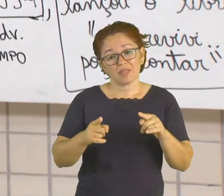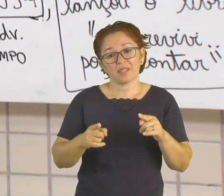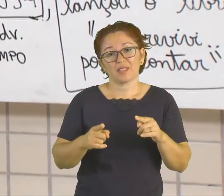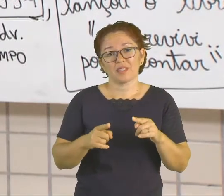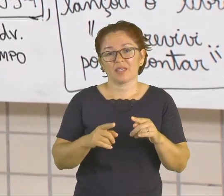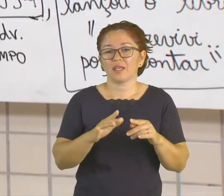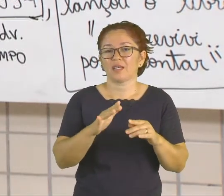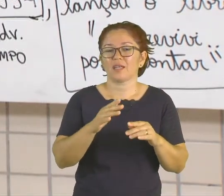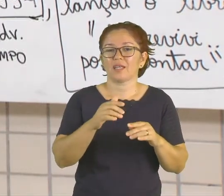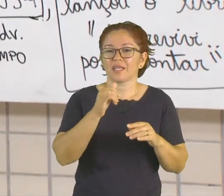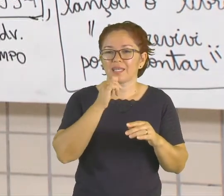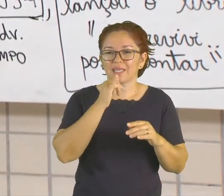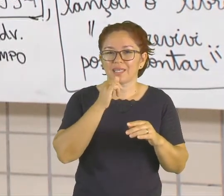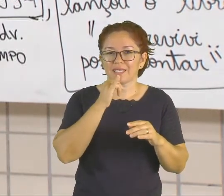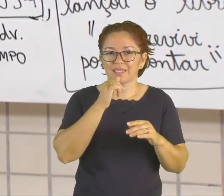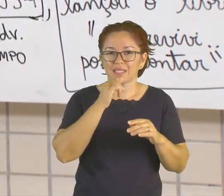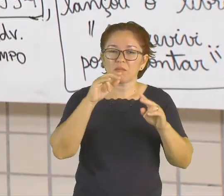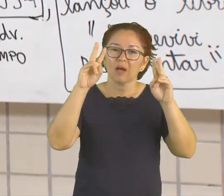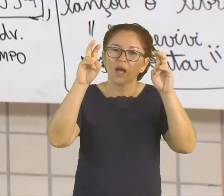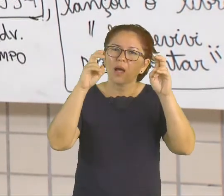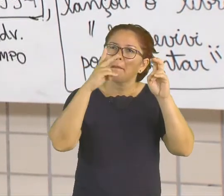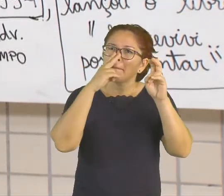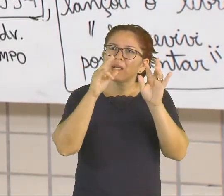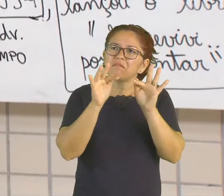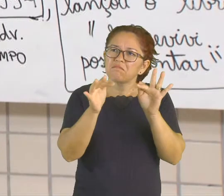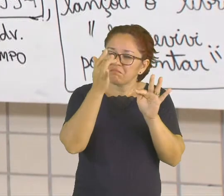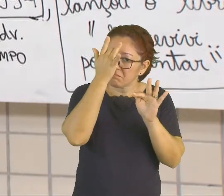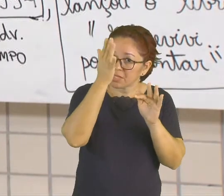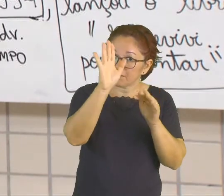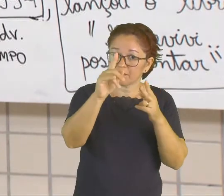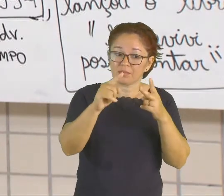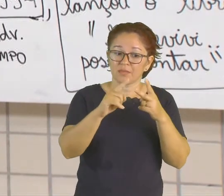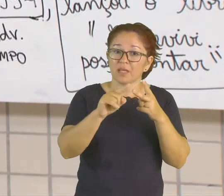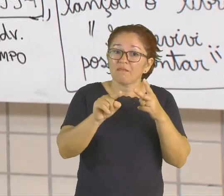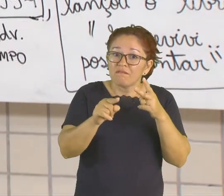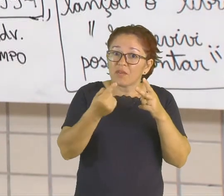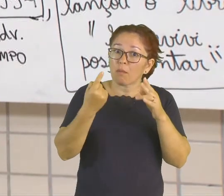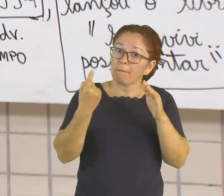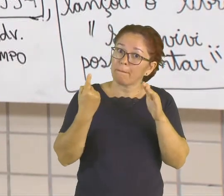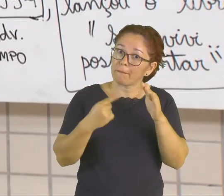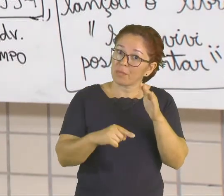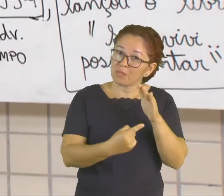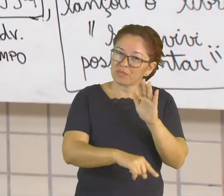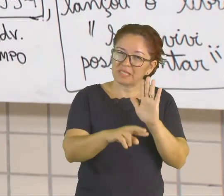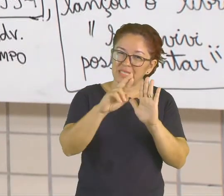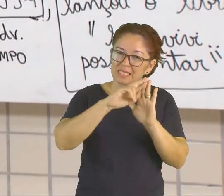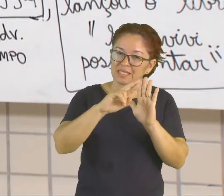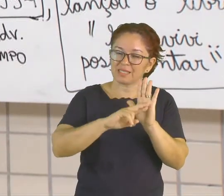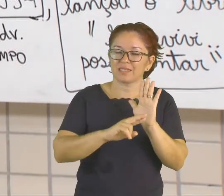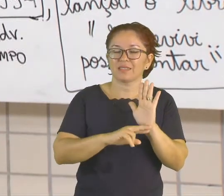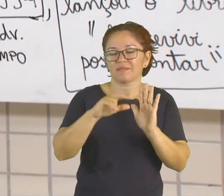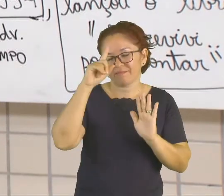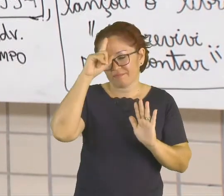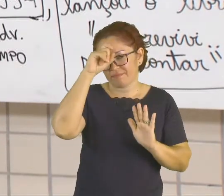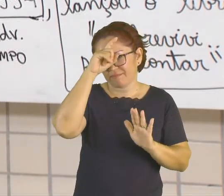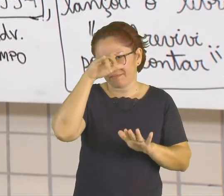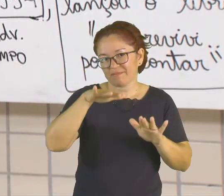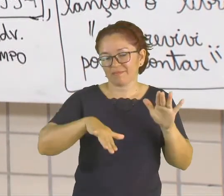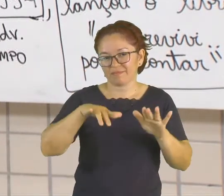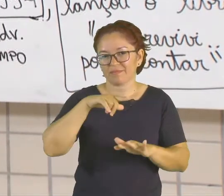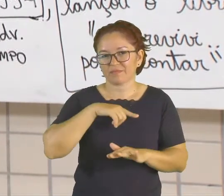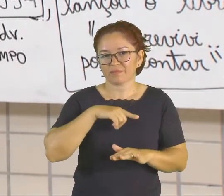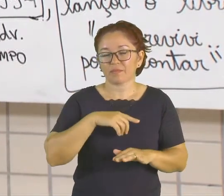elaboradas do que as aspas, digamos assim. Não só é que são regras mais elaboradas. As vírgulas, normalmente quando a gente pergunta a